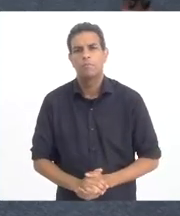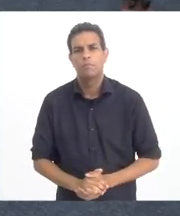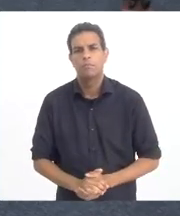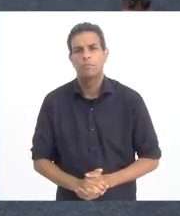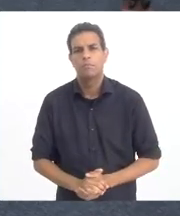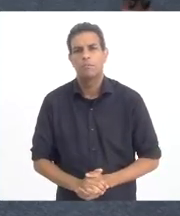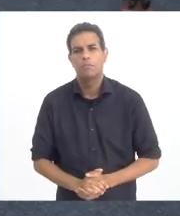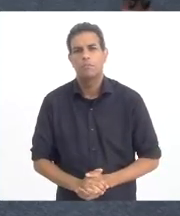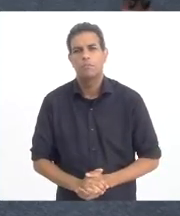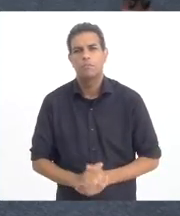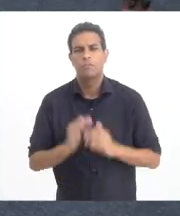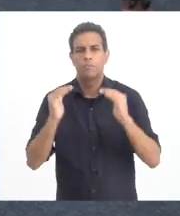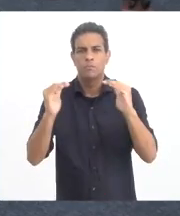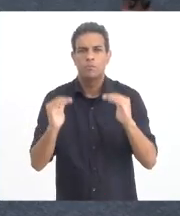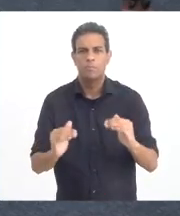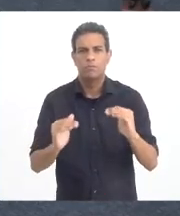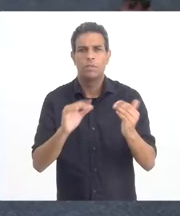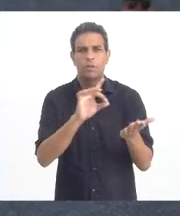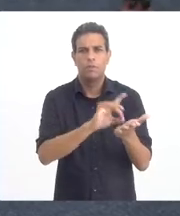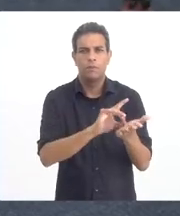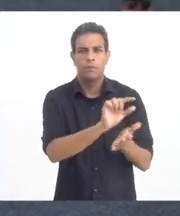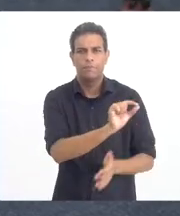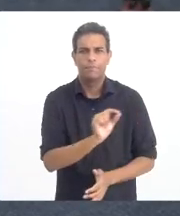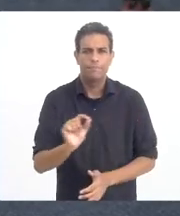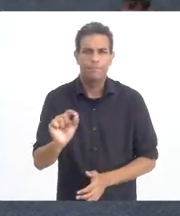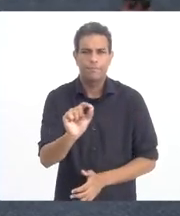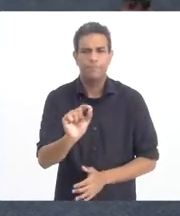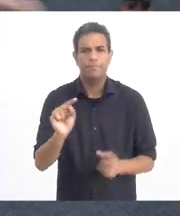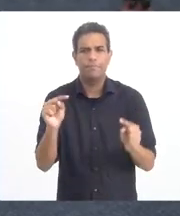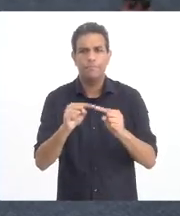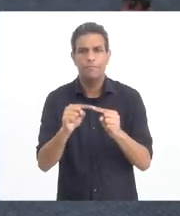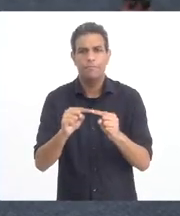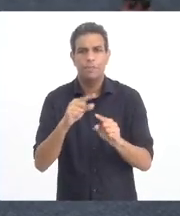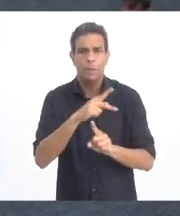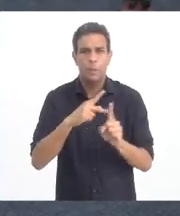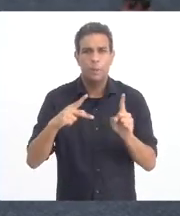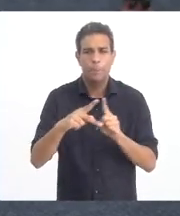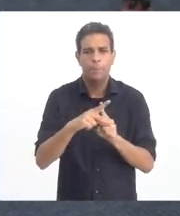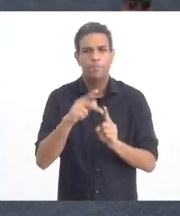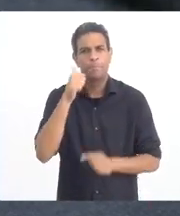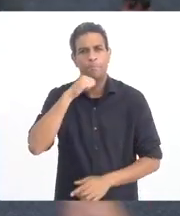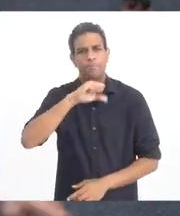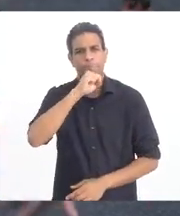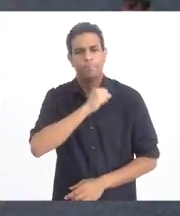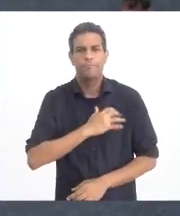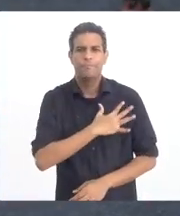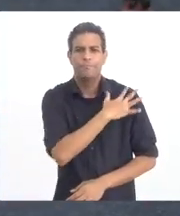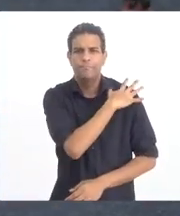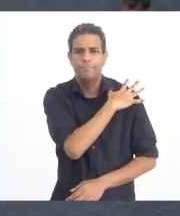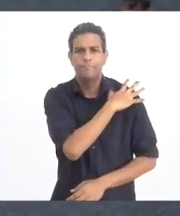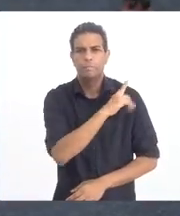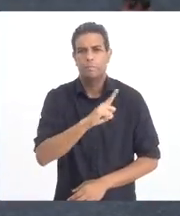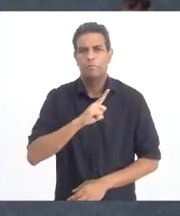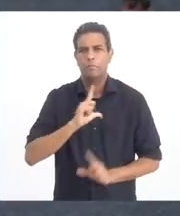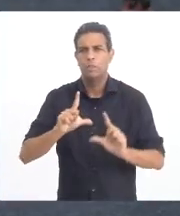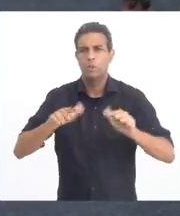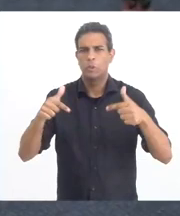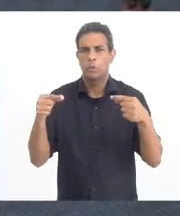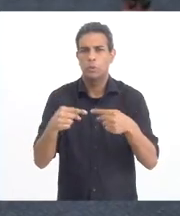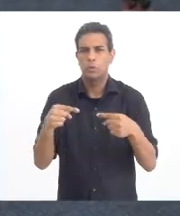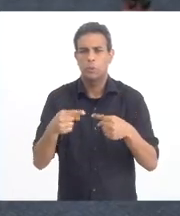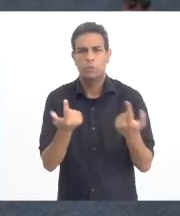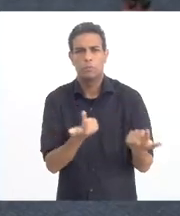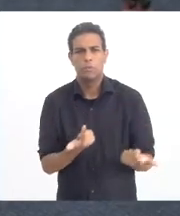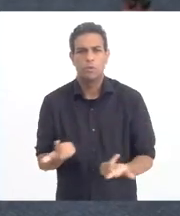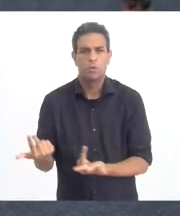tenho uma patente. O oficial tem uma patente. Mas a pensionista do coronel, quando vai para a reforma, é pensionista, está em